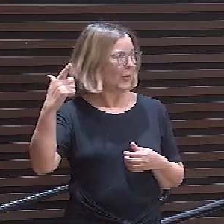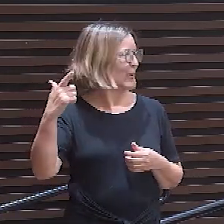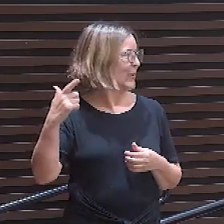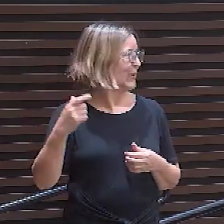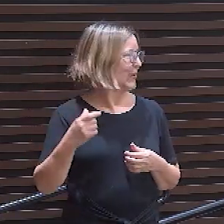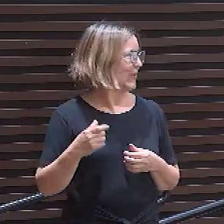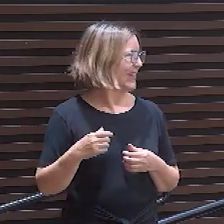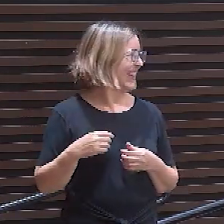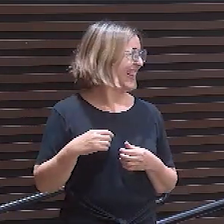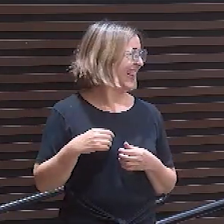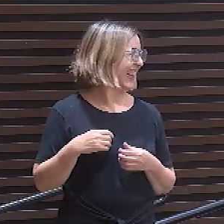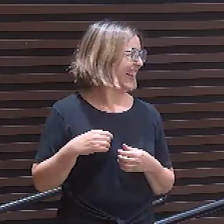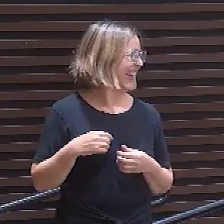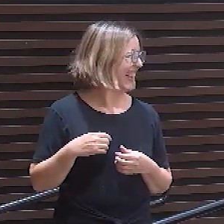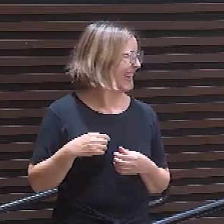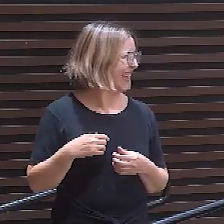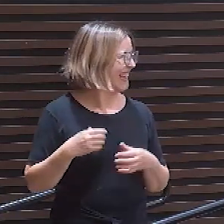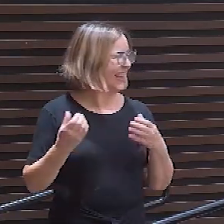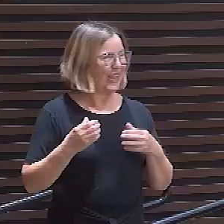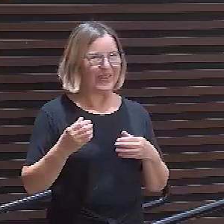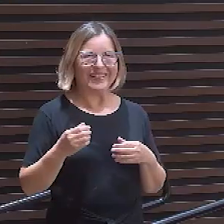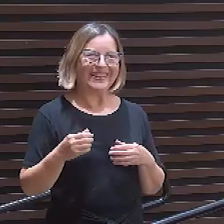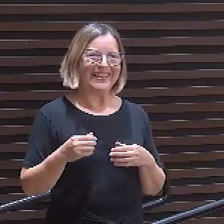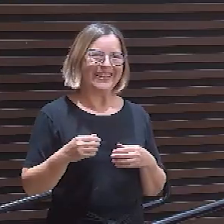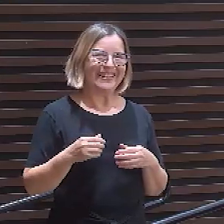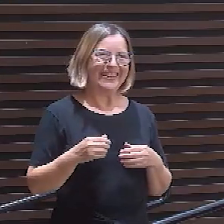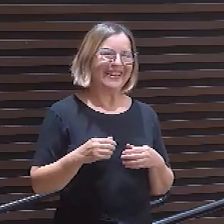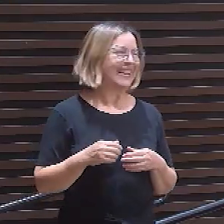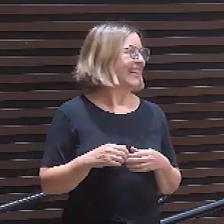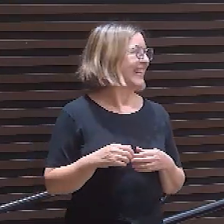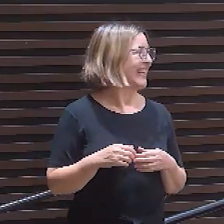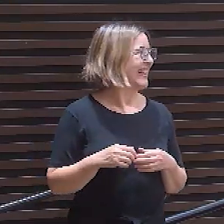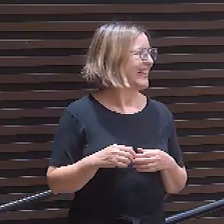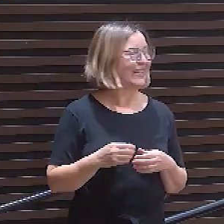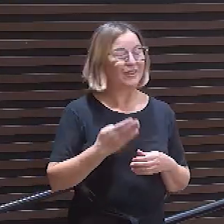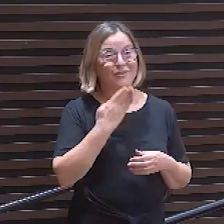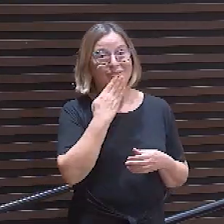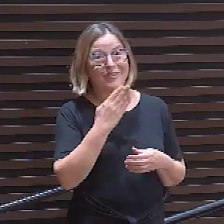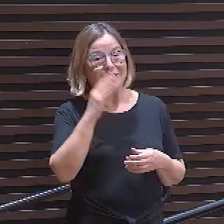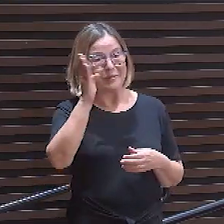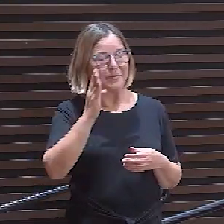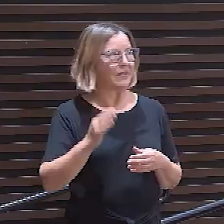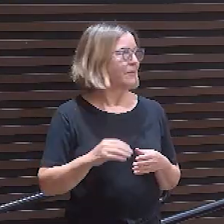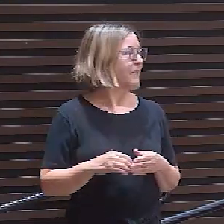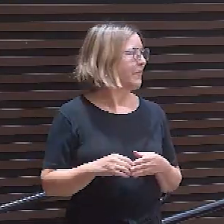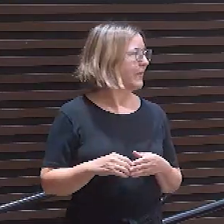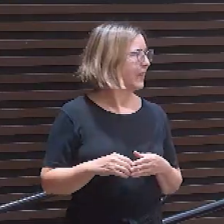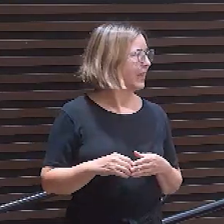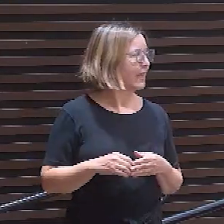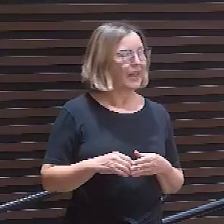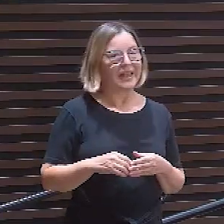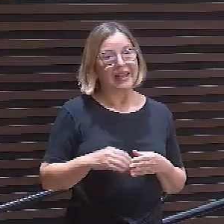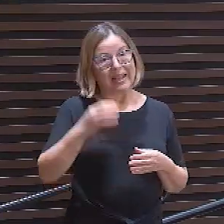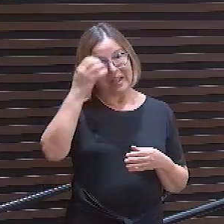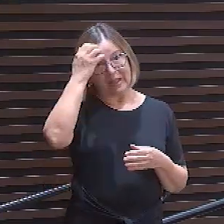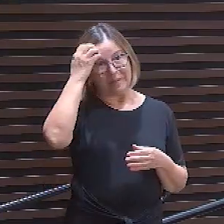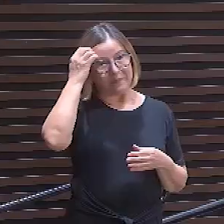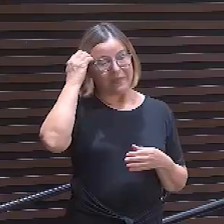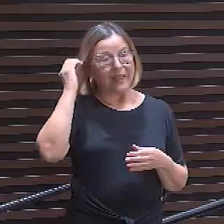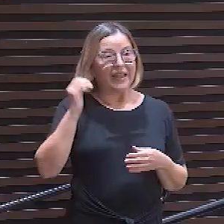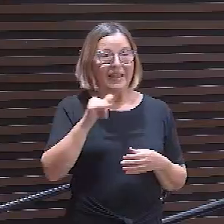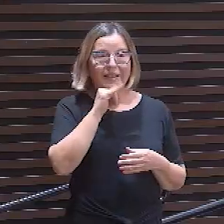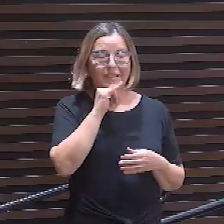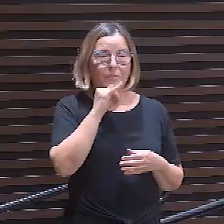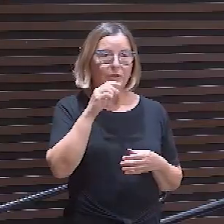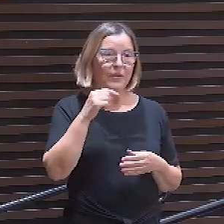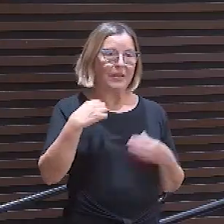camisa vermelha. Aí eu tenho que ir uma tina com a tinta e